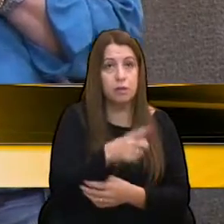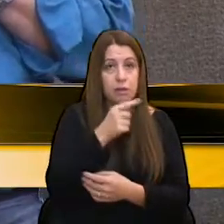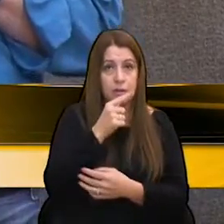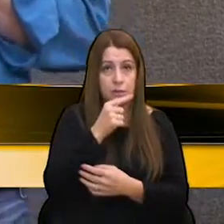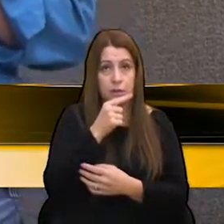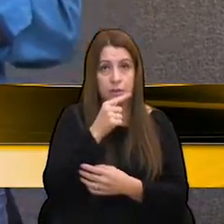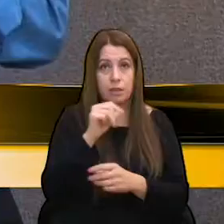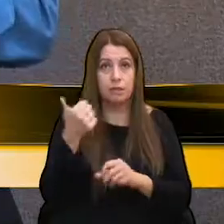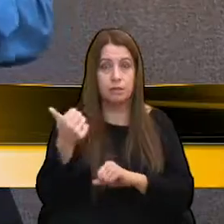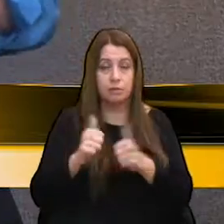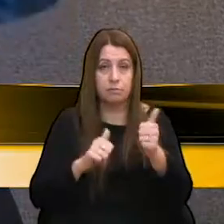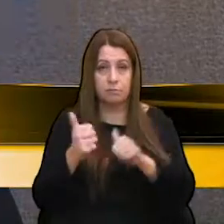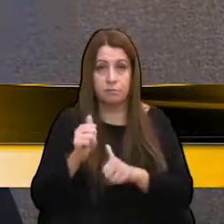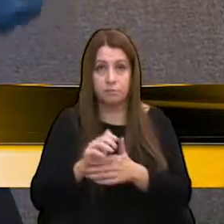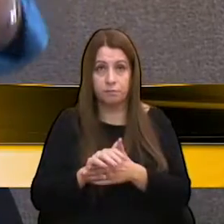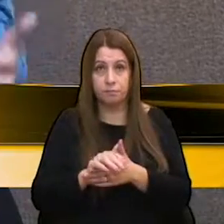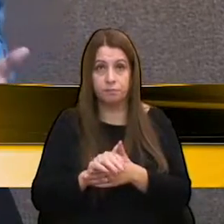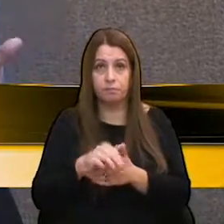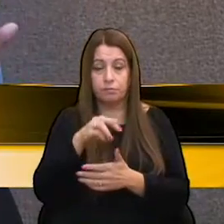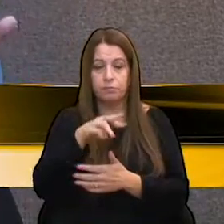água de qualidade, aliás,